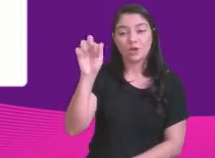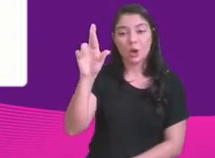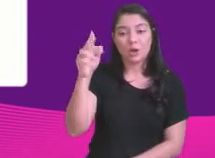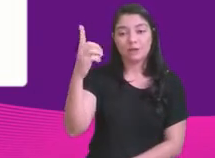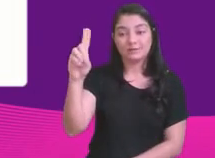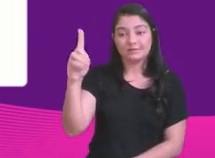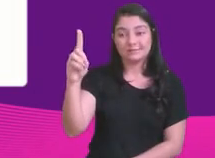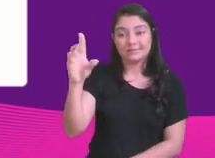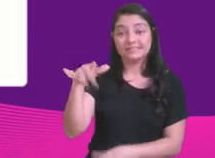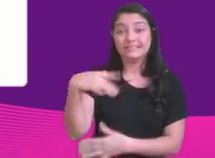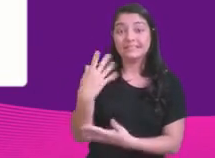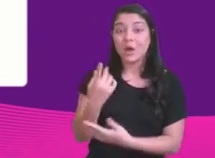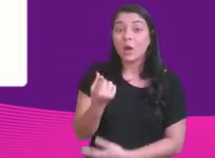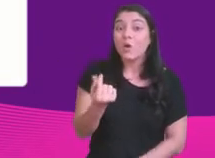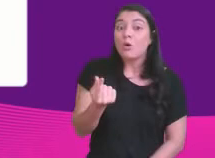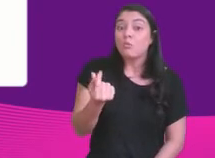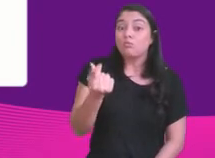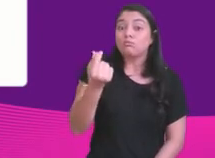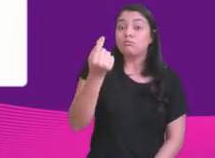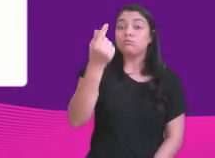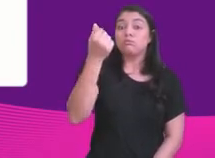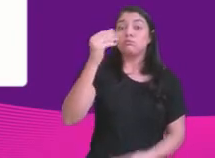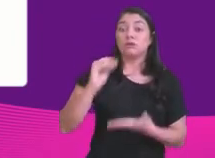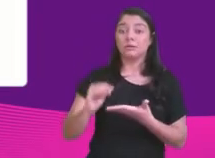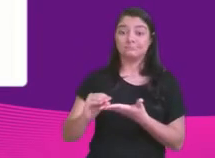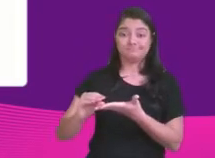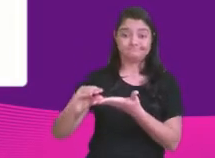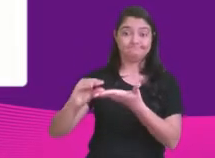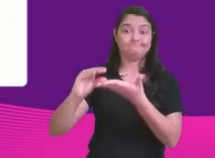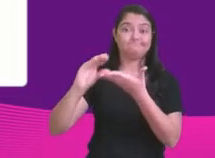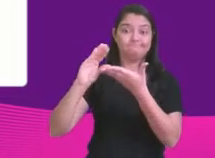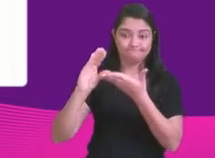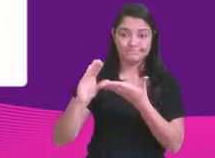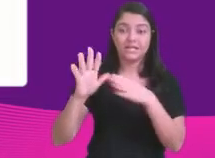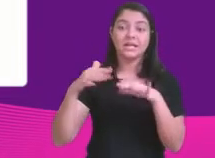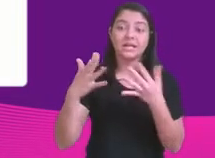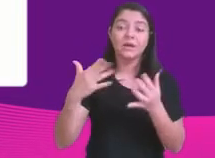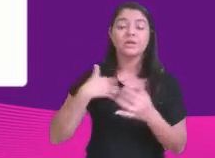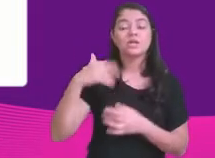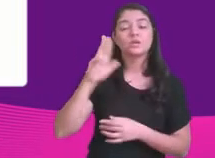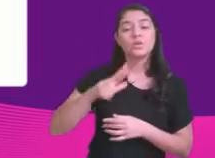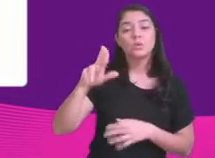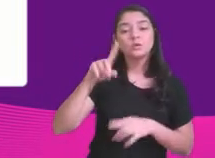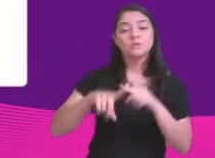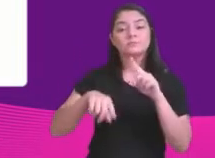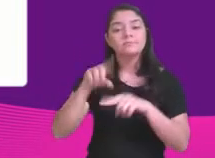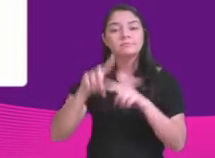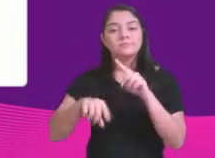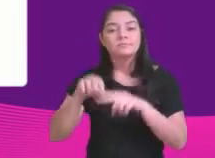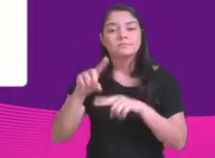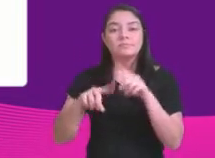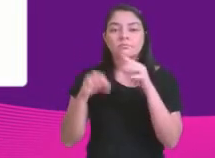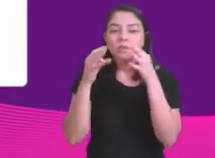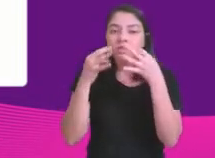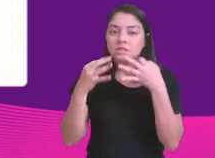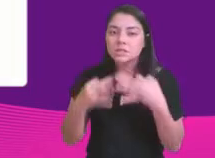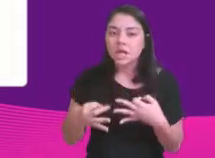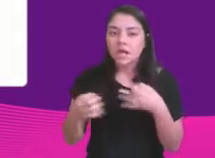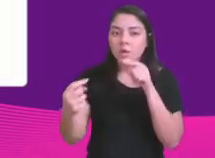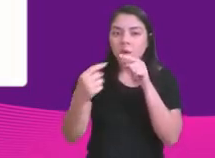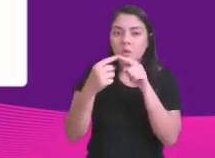custo aumentado, quando nós utilizamos esses recursos de forma adequada,